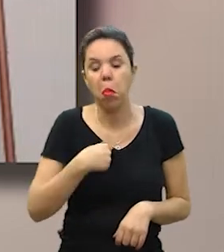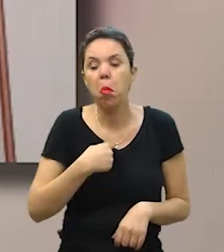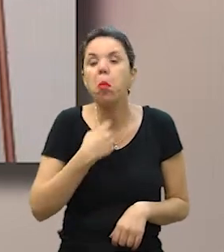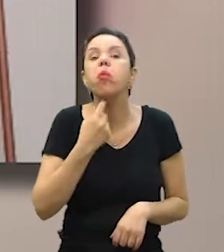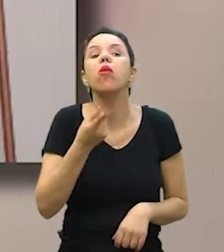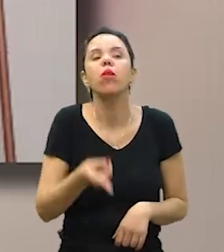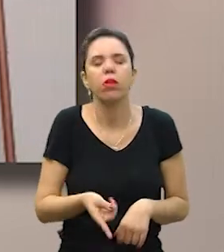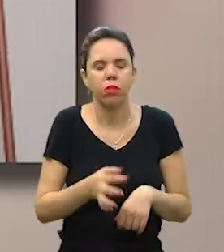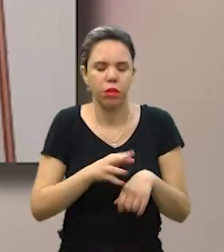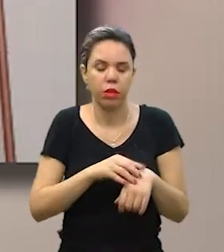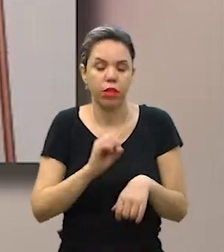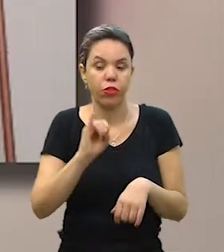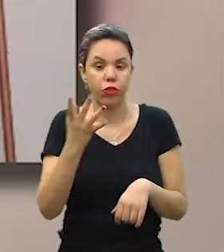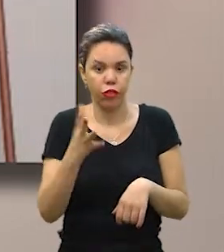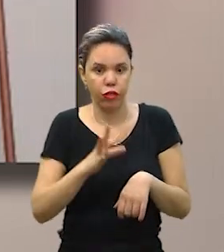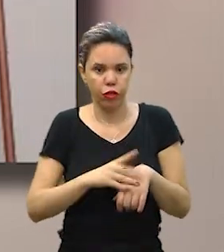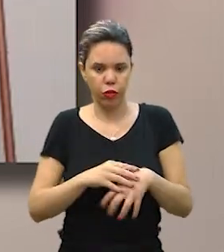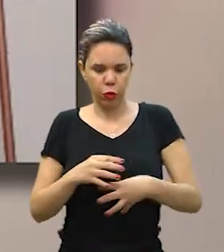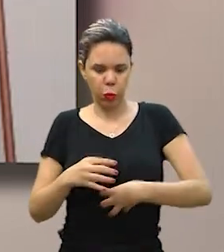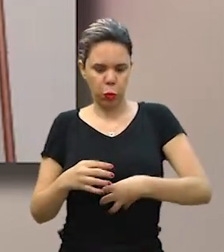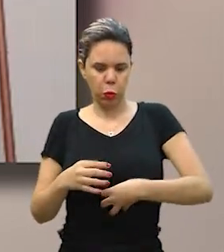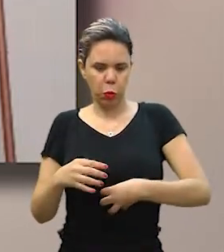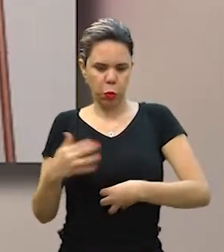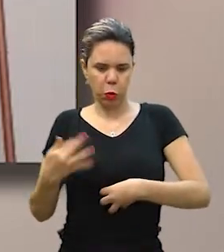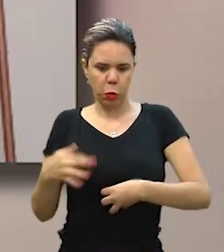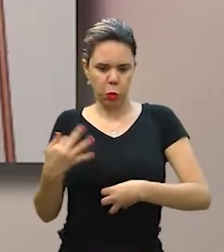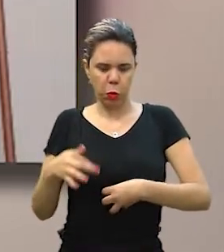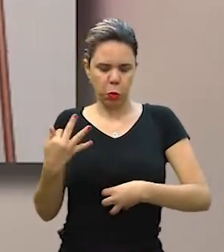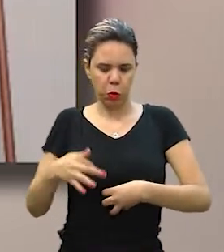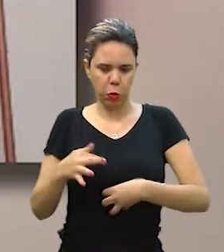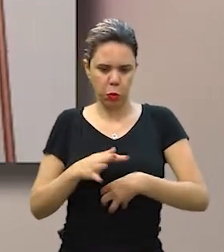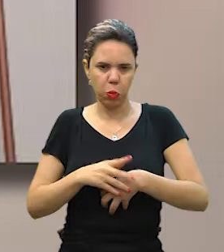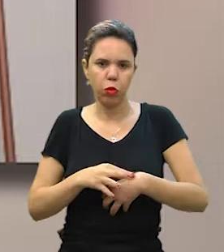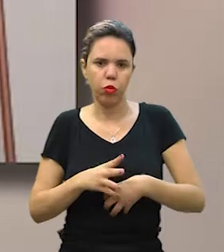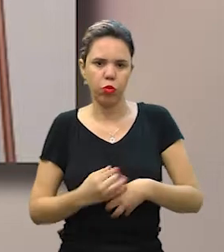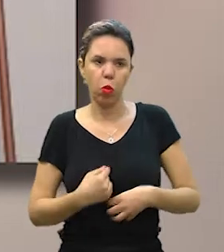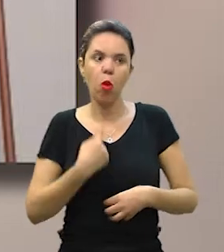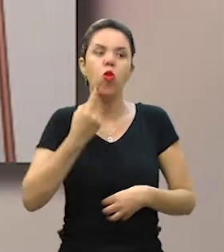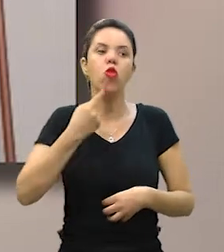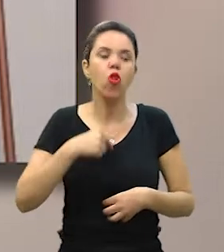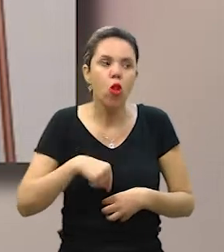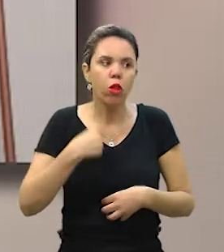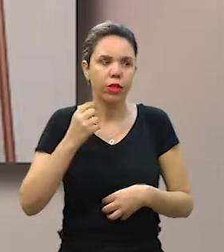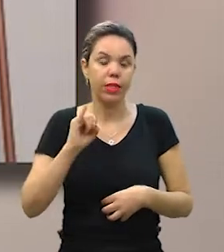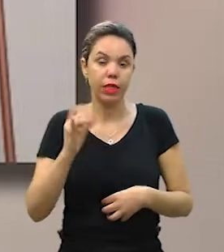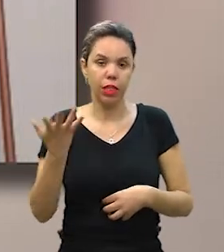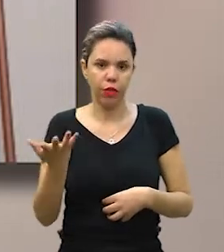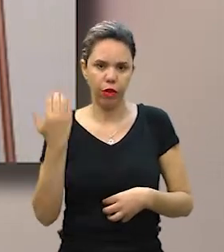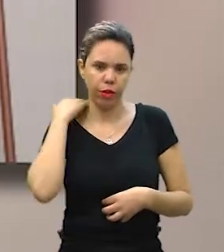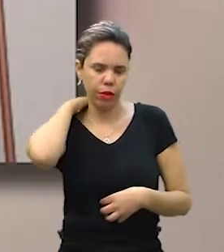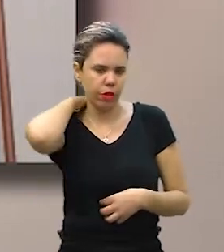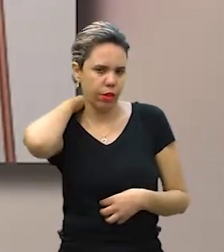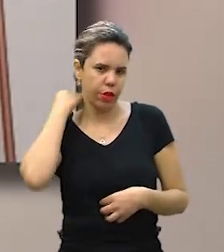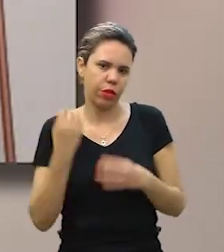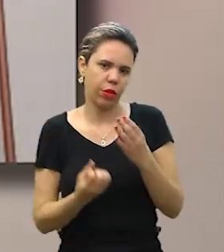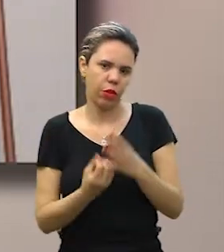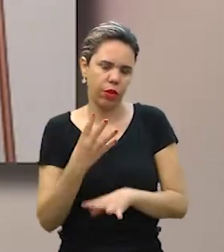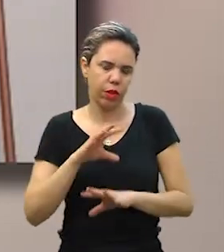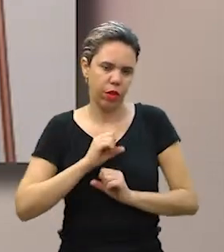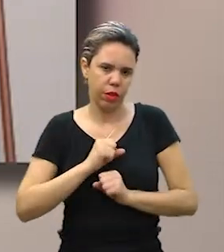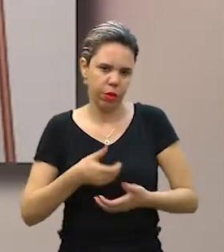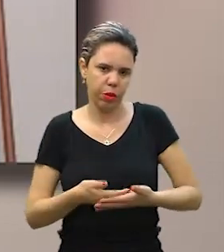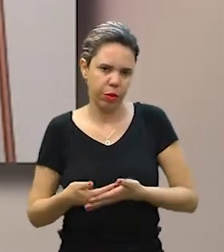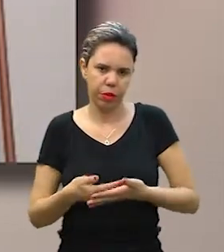mesmo, patológico, gastroesofágico, que a gente chama, doença do refluxo gastroesofágico, ela vem no bebê com